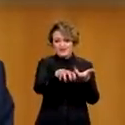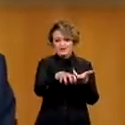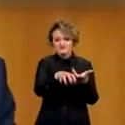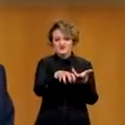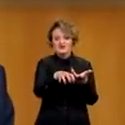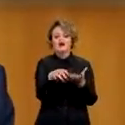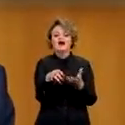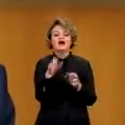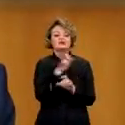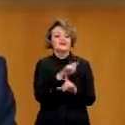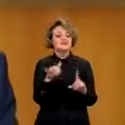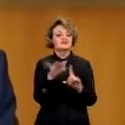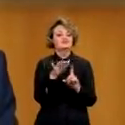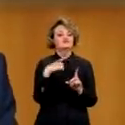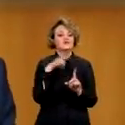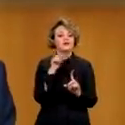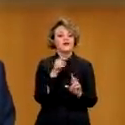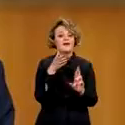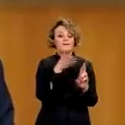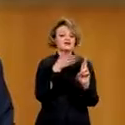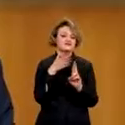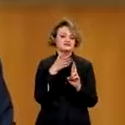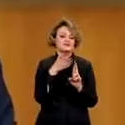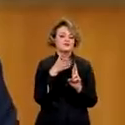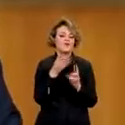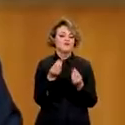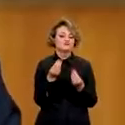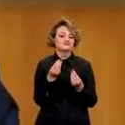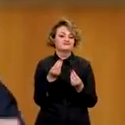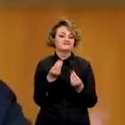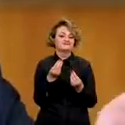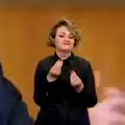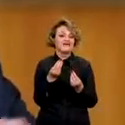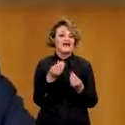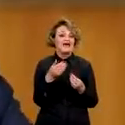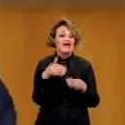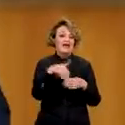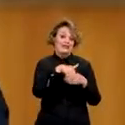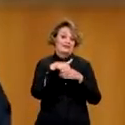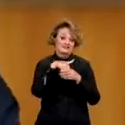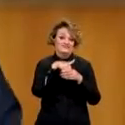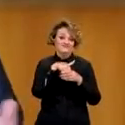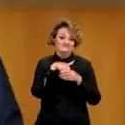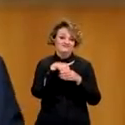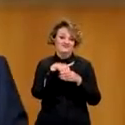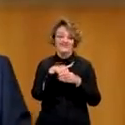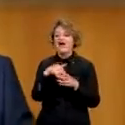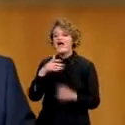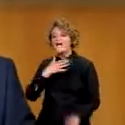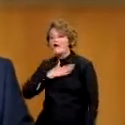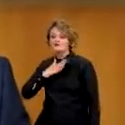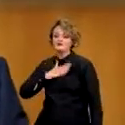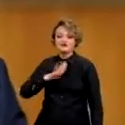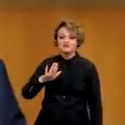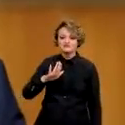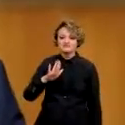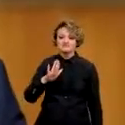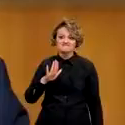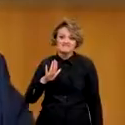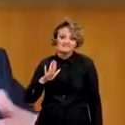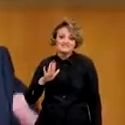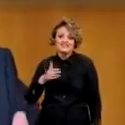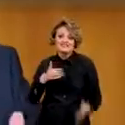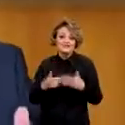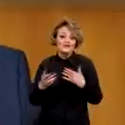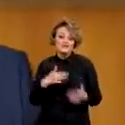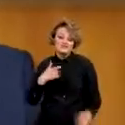está representada pelas últimas eleições. Uhum. Não basta eu dizer eu gosto ou não gosto de fulano ou de beltrano, porque não depende do Lula